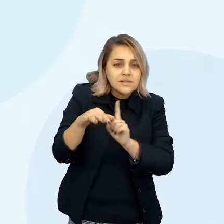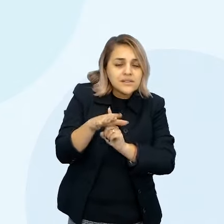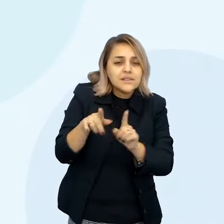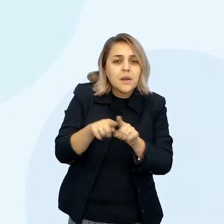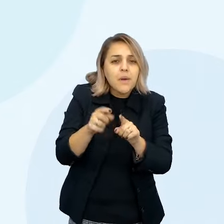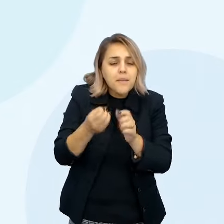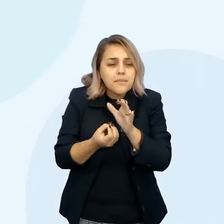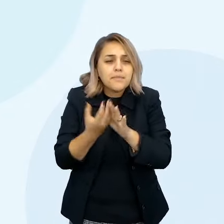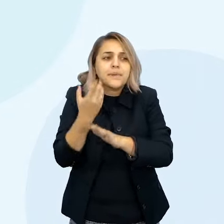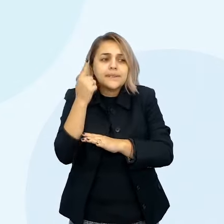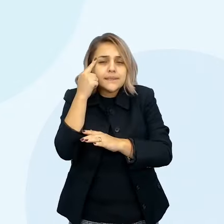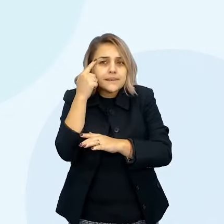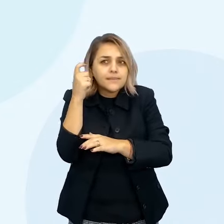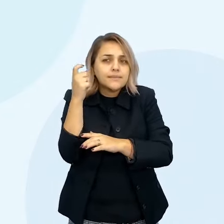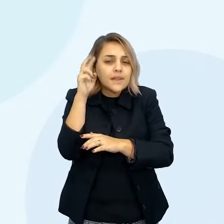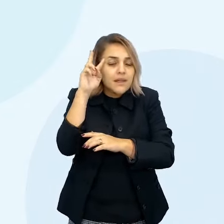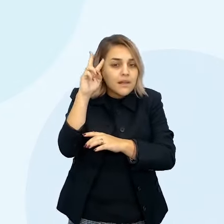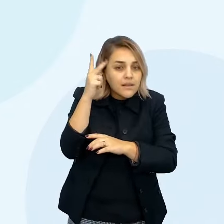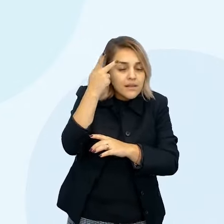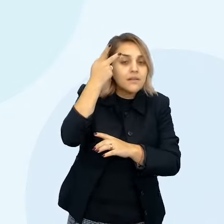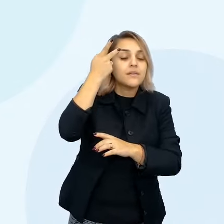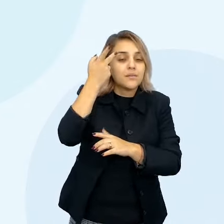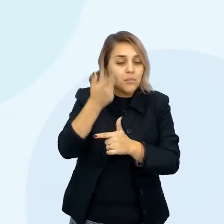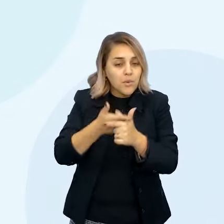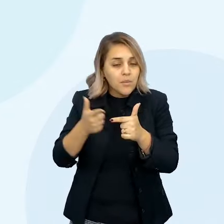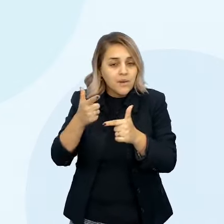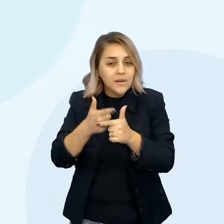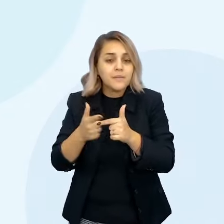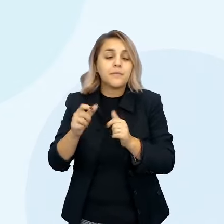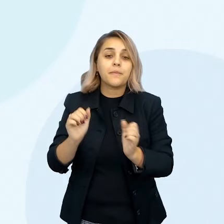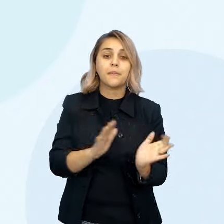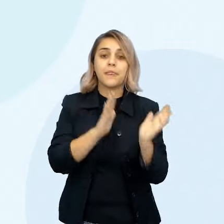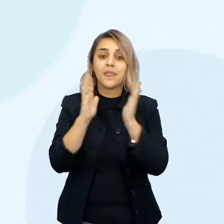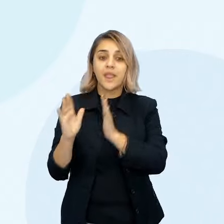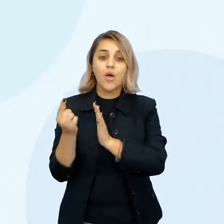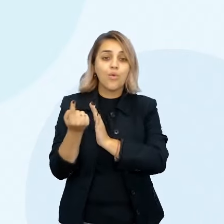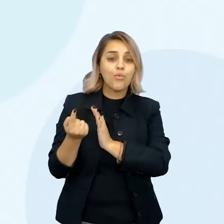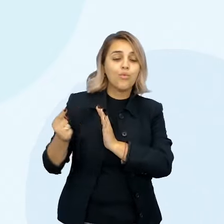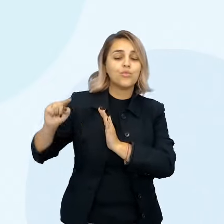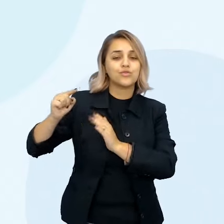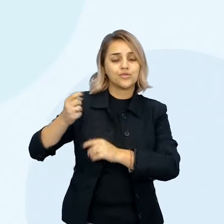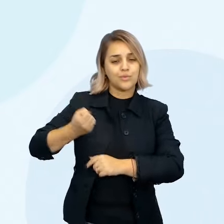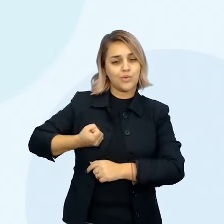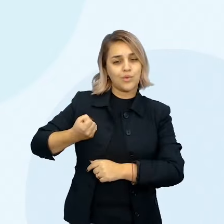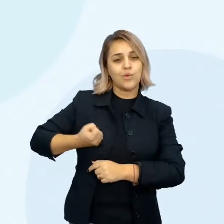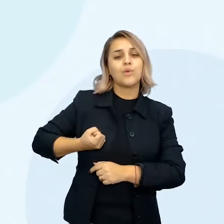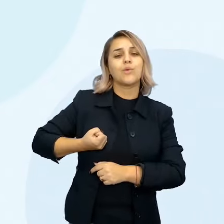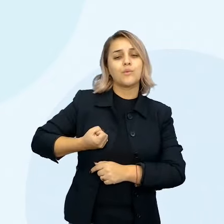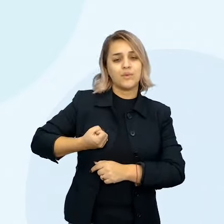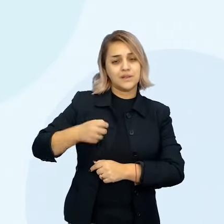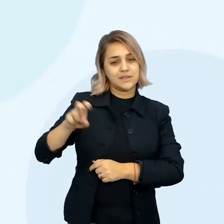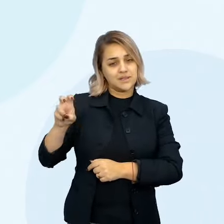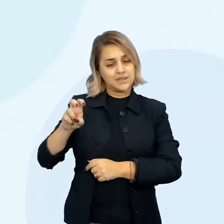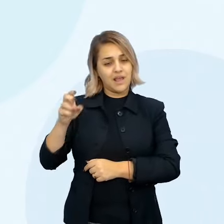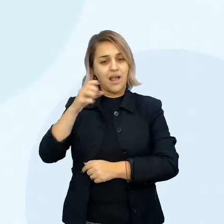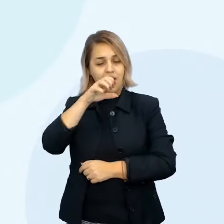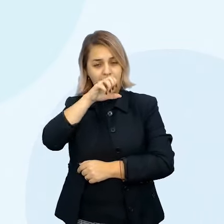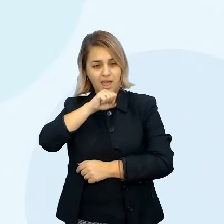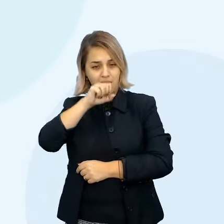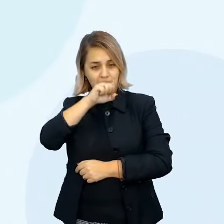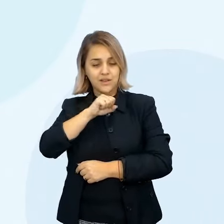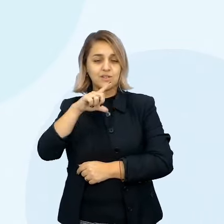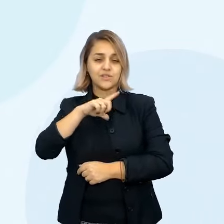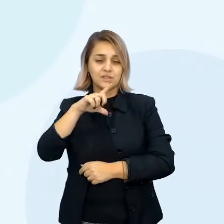para problemas. Por fim, o componente 5, o laranja, os estudantes organizam e tratam dados sobre o